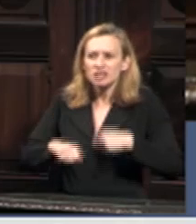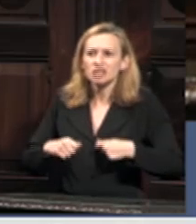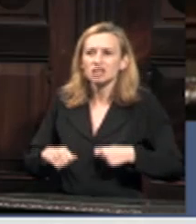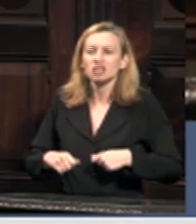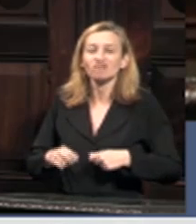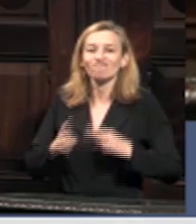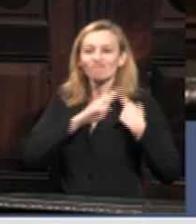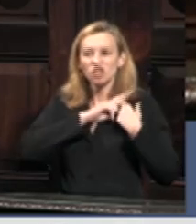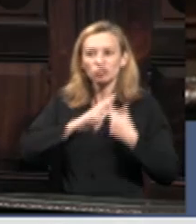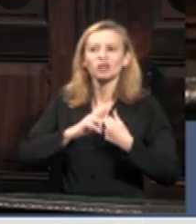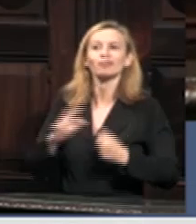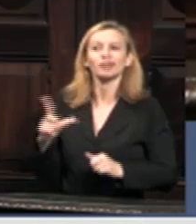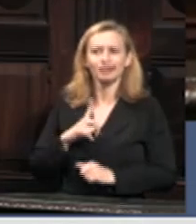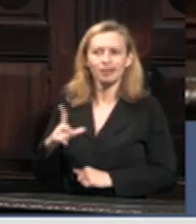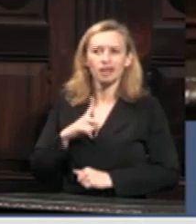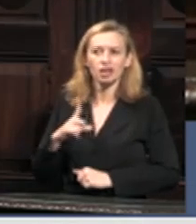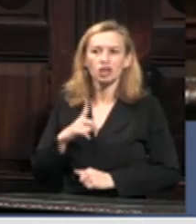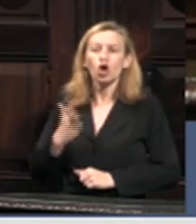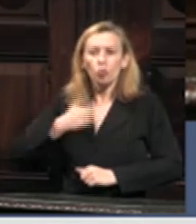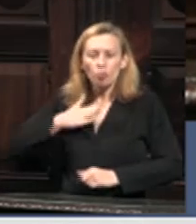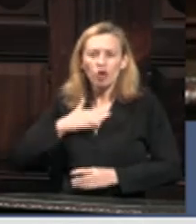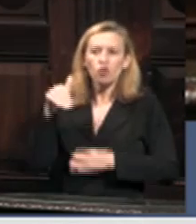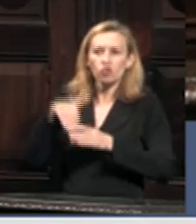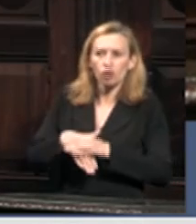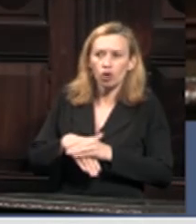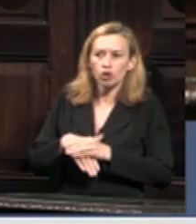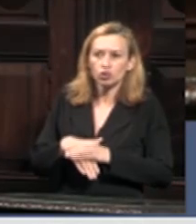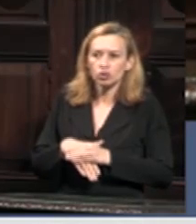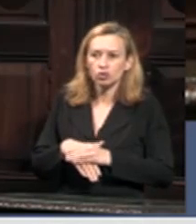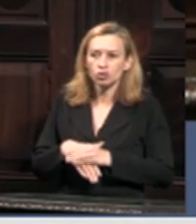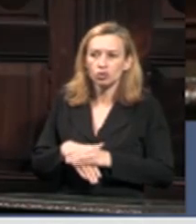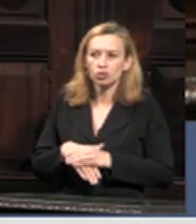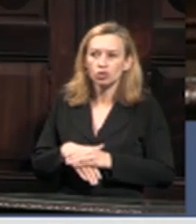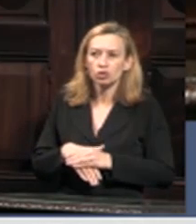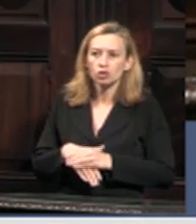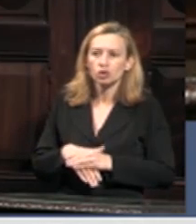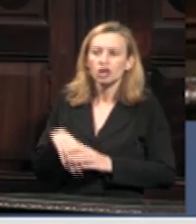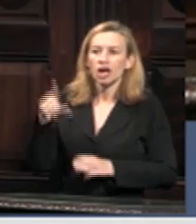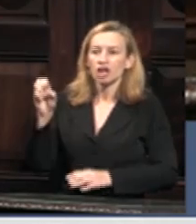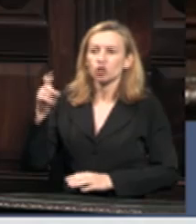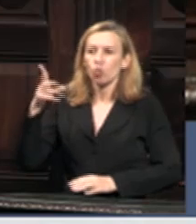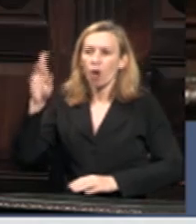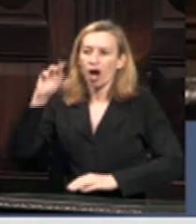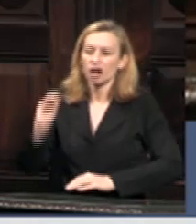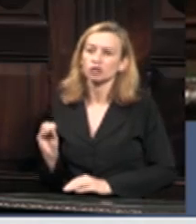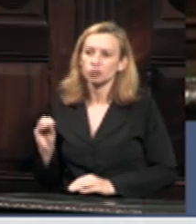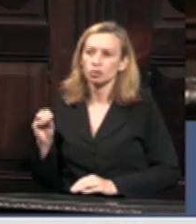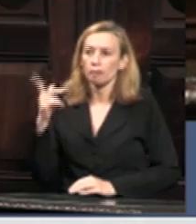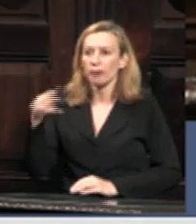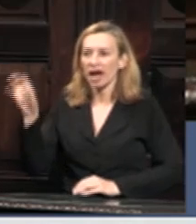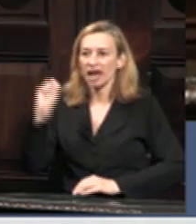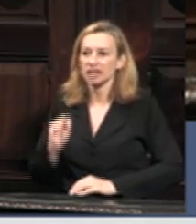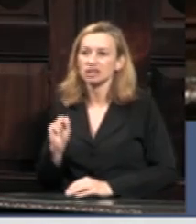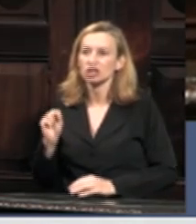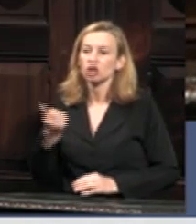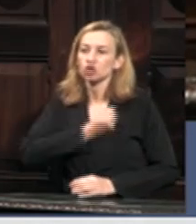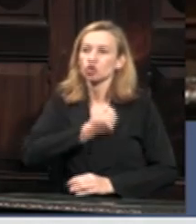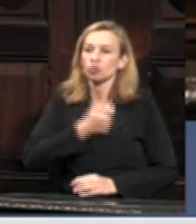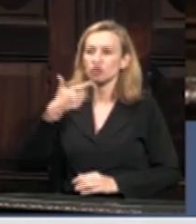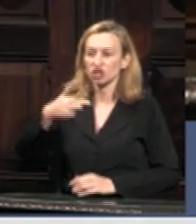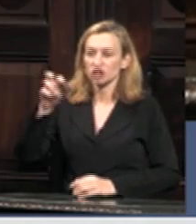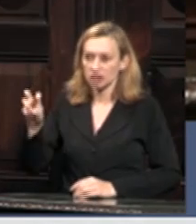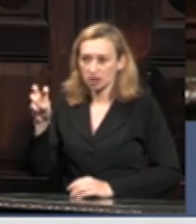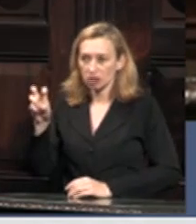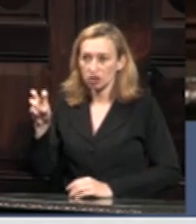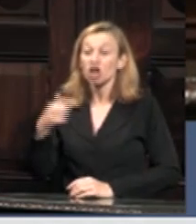muita responsabilidade. Meu voto será no candidato Eduardo Paes, 25, no próximo domingo.